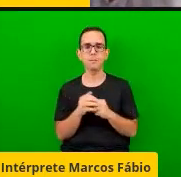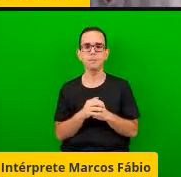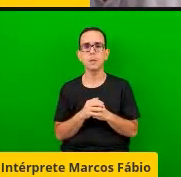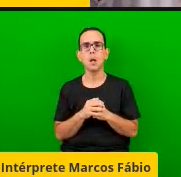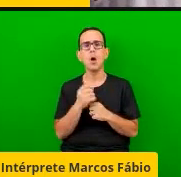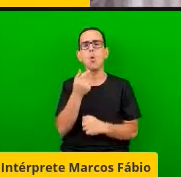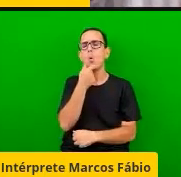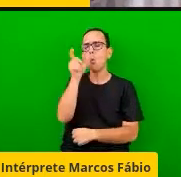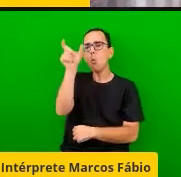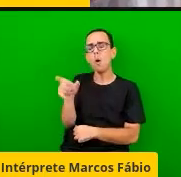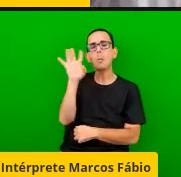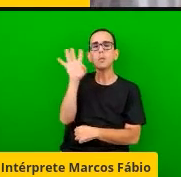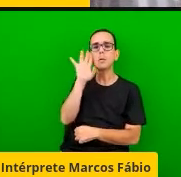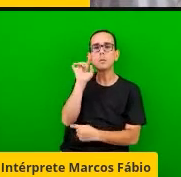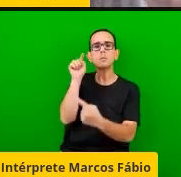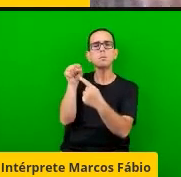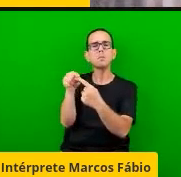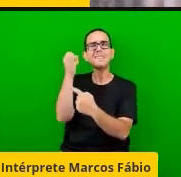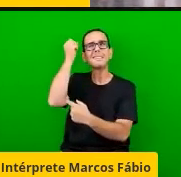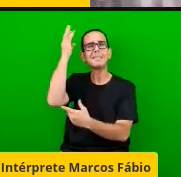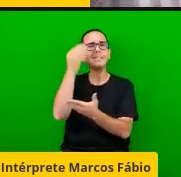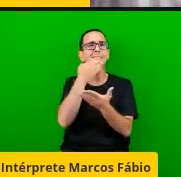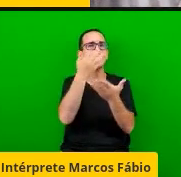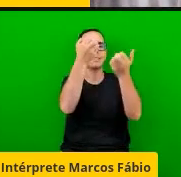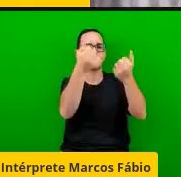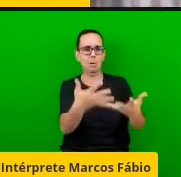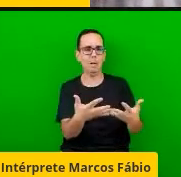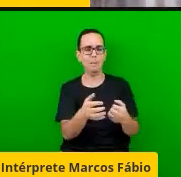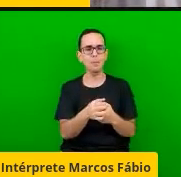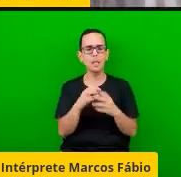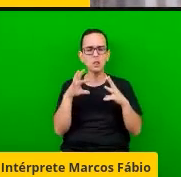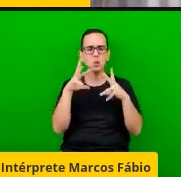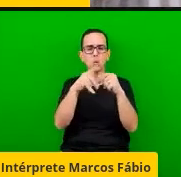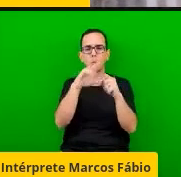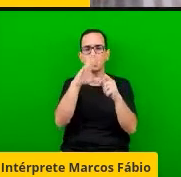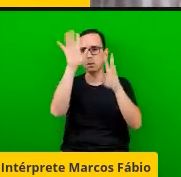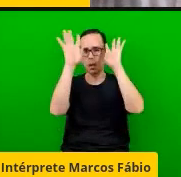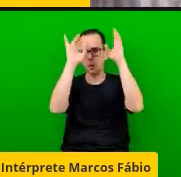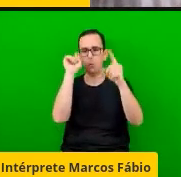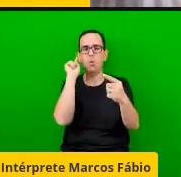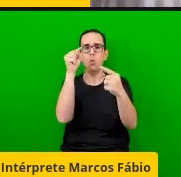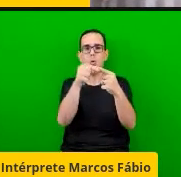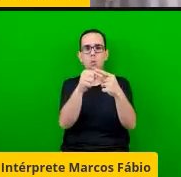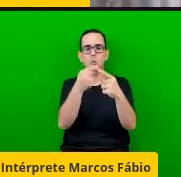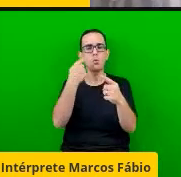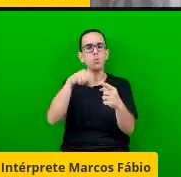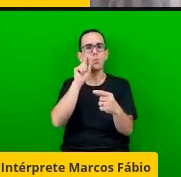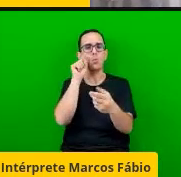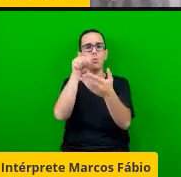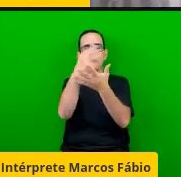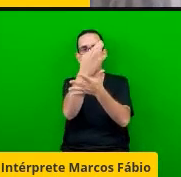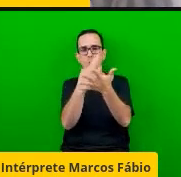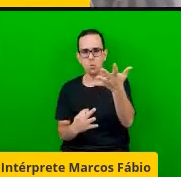que inclusive eu esqueci de mencionar no início da apresentação, todos os autores que fundamentam a nossa fala estão